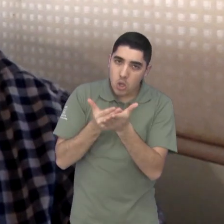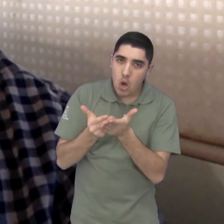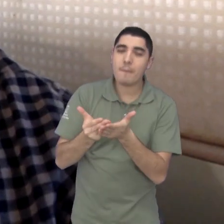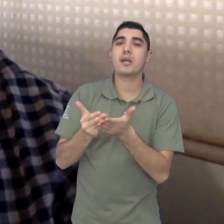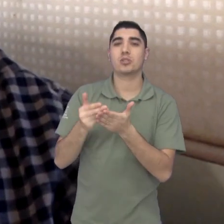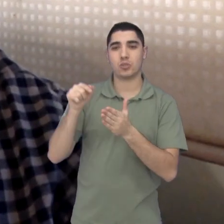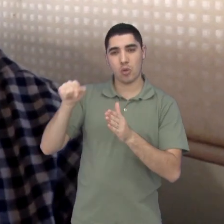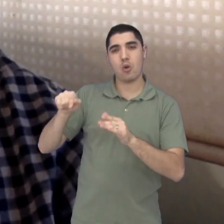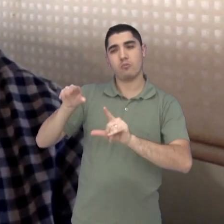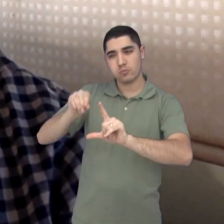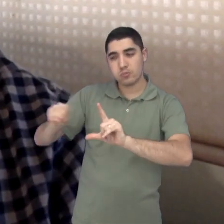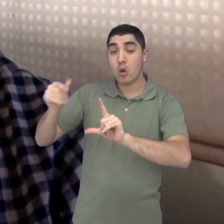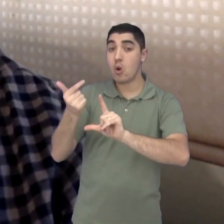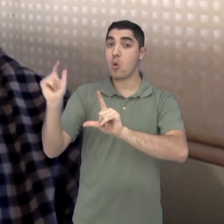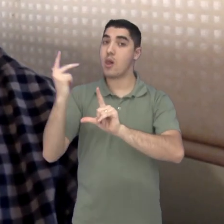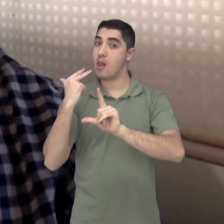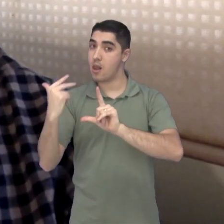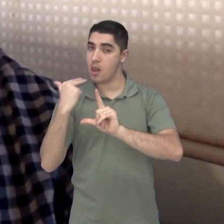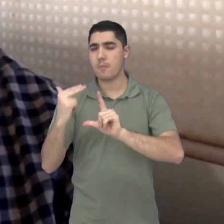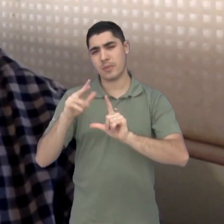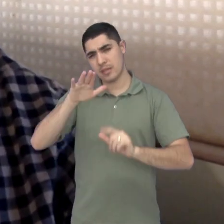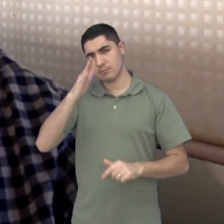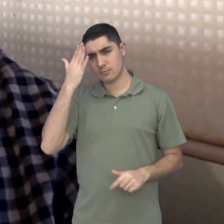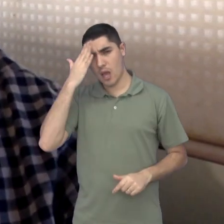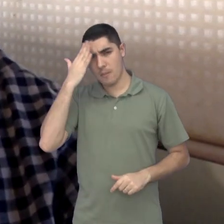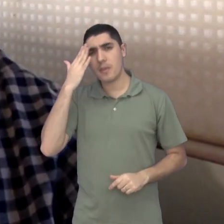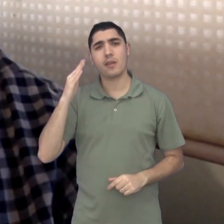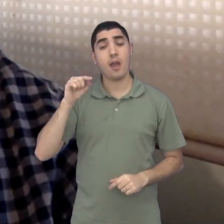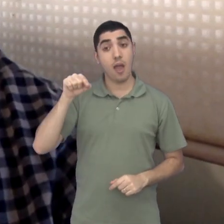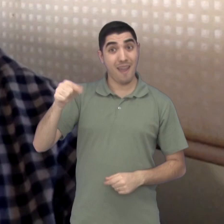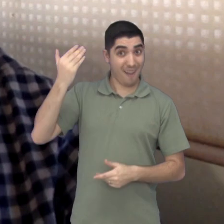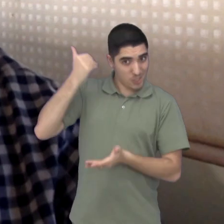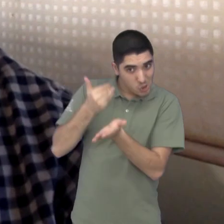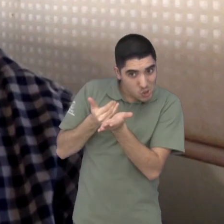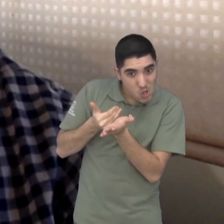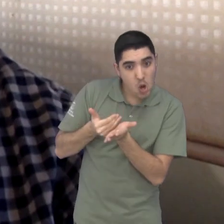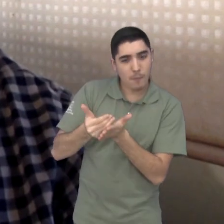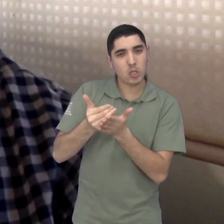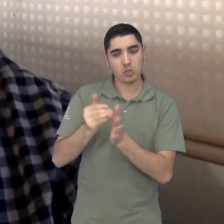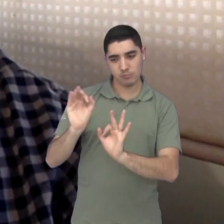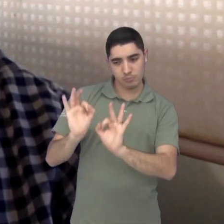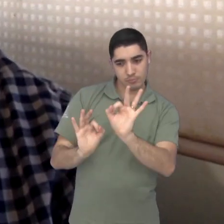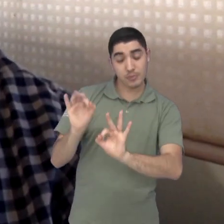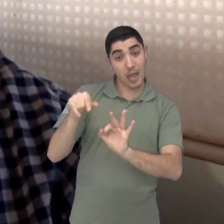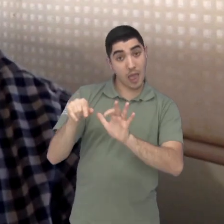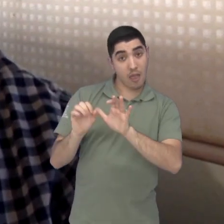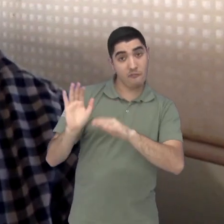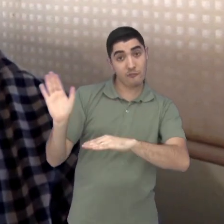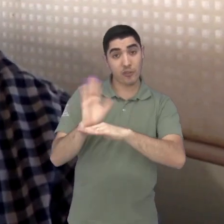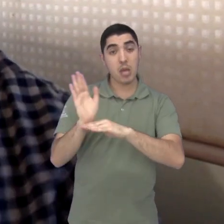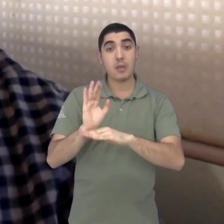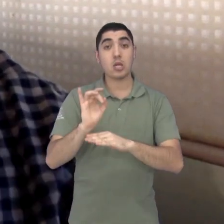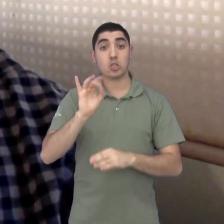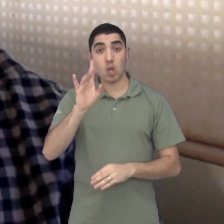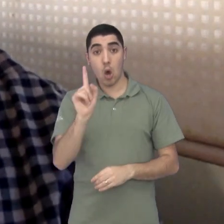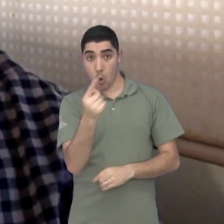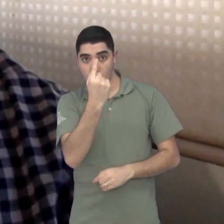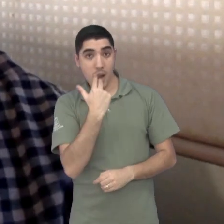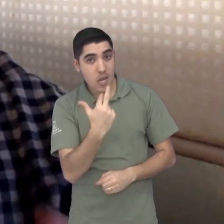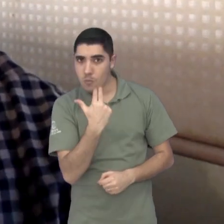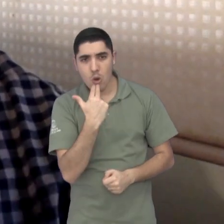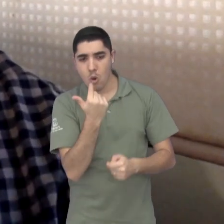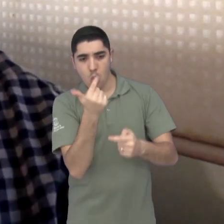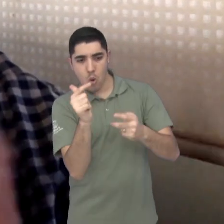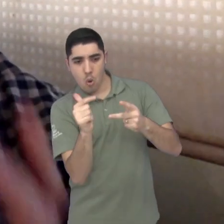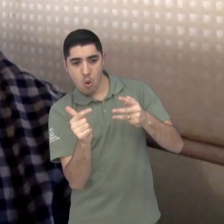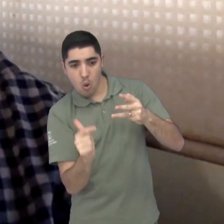tentar exportar. Você sabe que no começo eles já chegaram a fazer os filmes em mais de uma língua, né? Tinha lá o